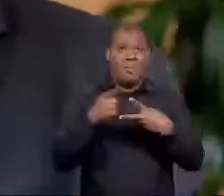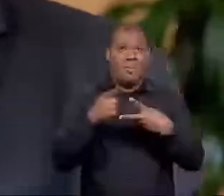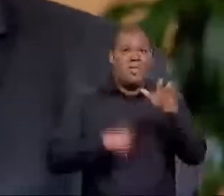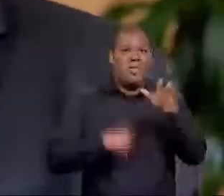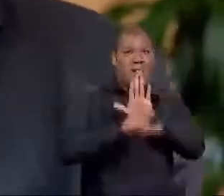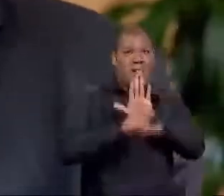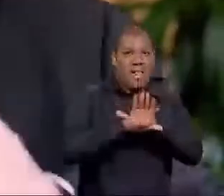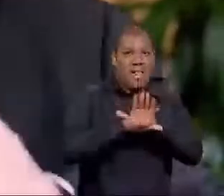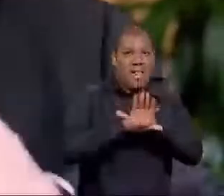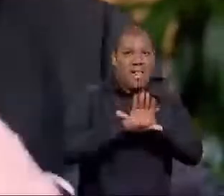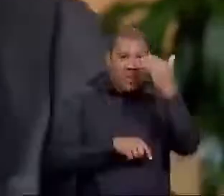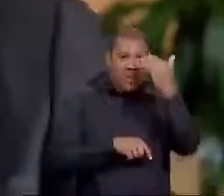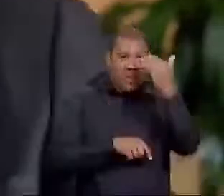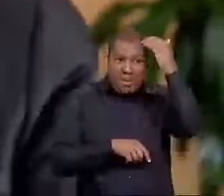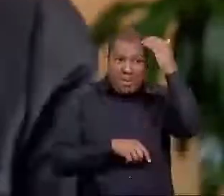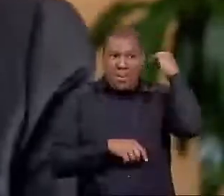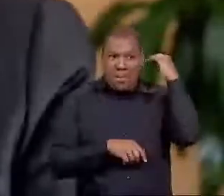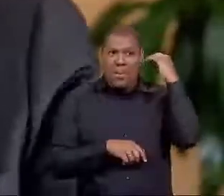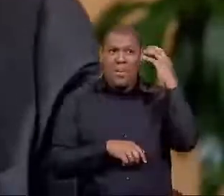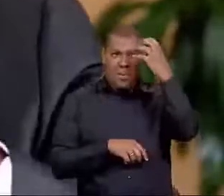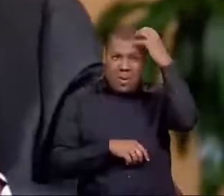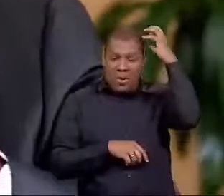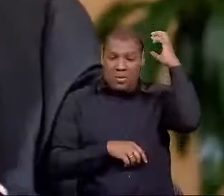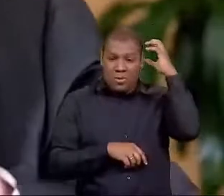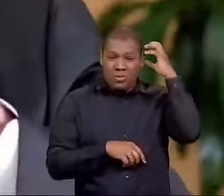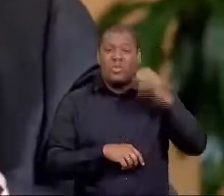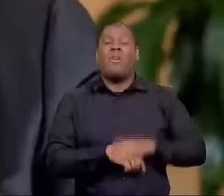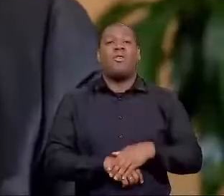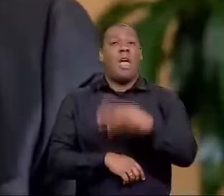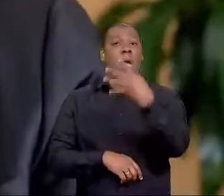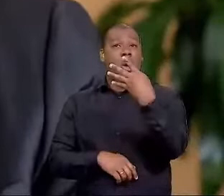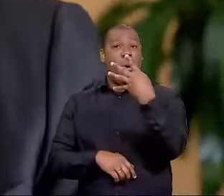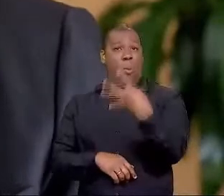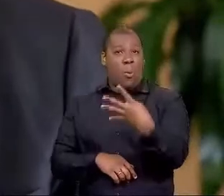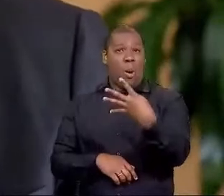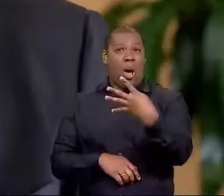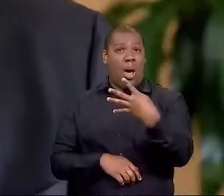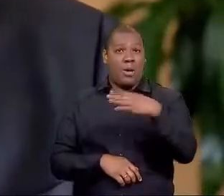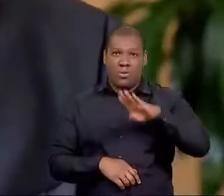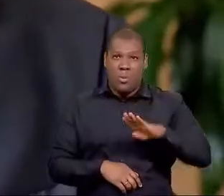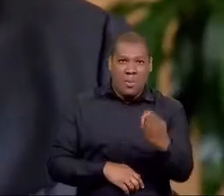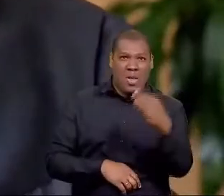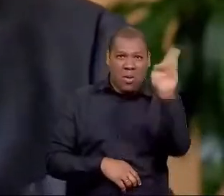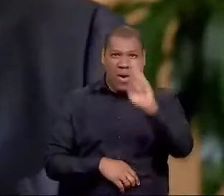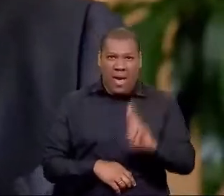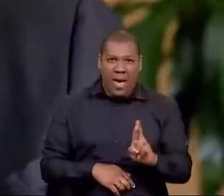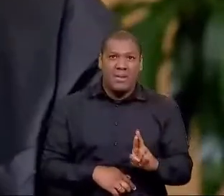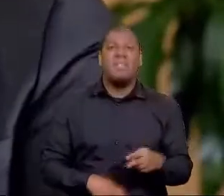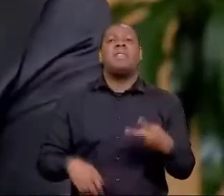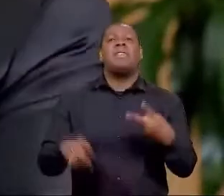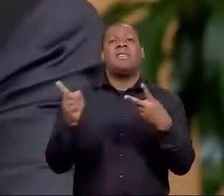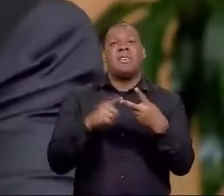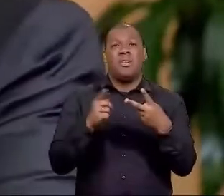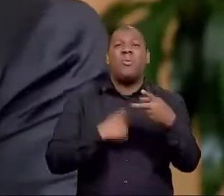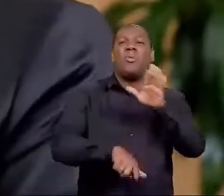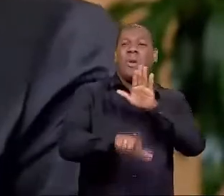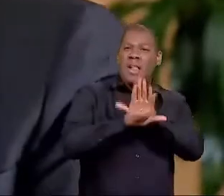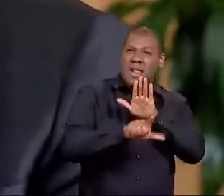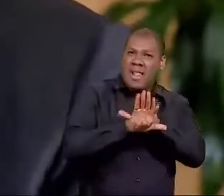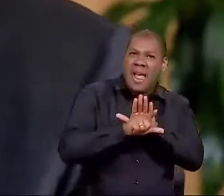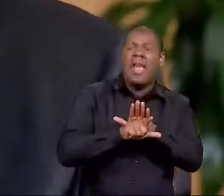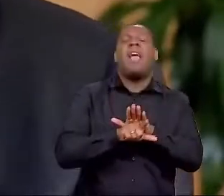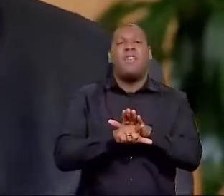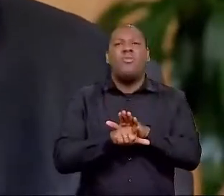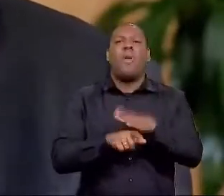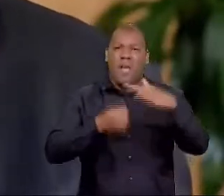4 bilhões de reais, e a Lei Aldir Blanc, que é outros quase 4 bilhões de reais. Esse dinheiro vão ser distribuído